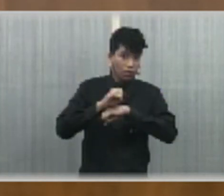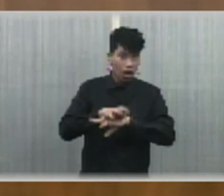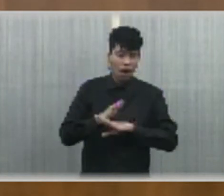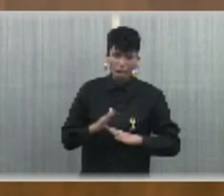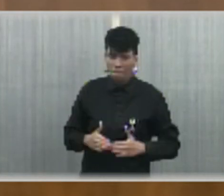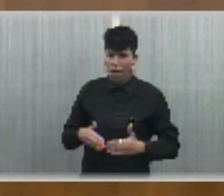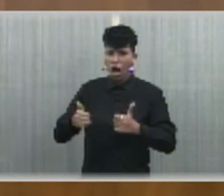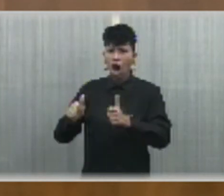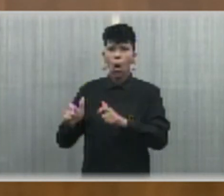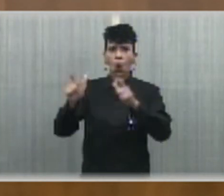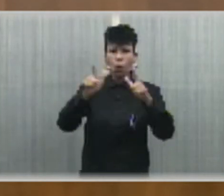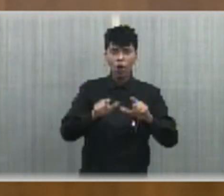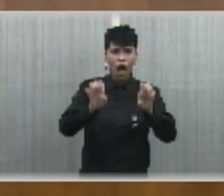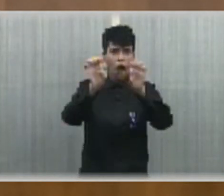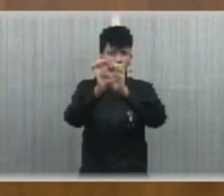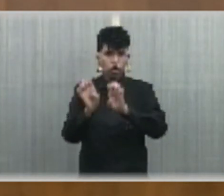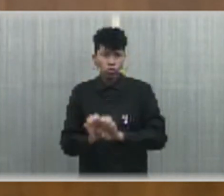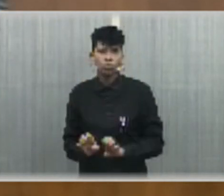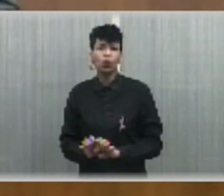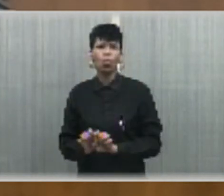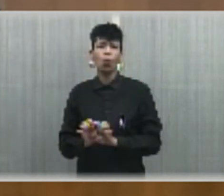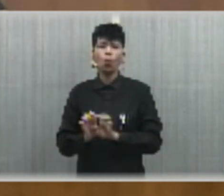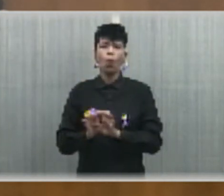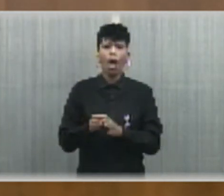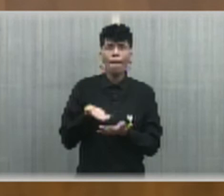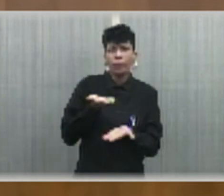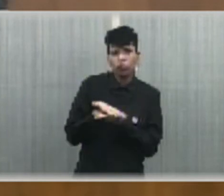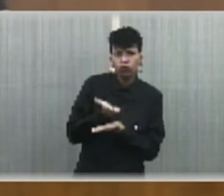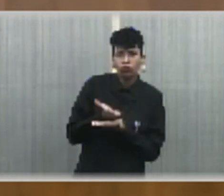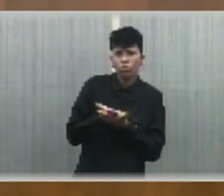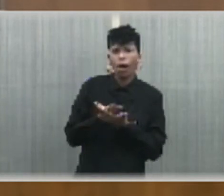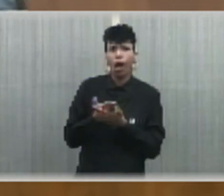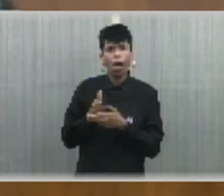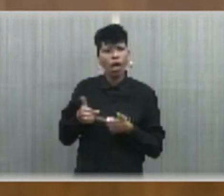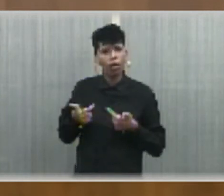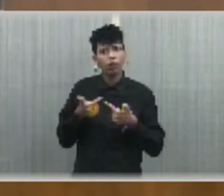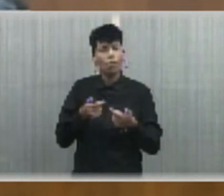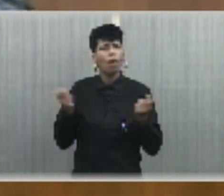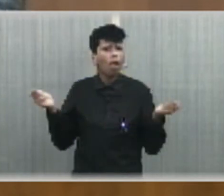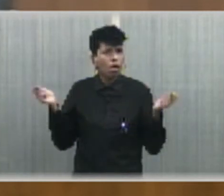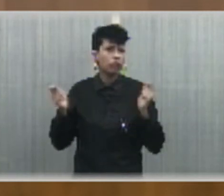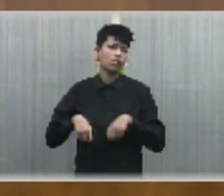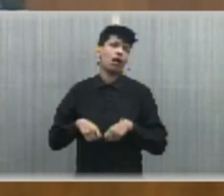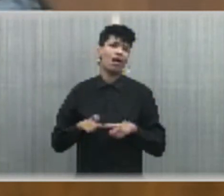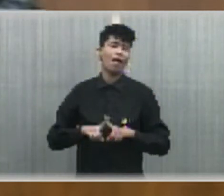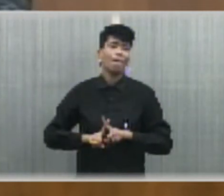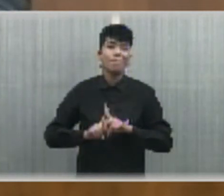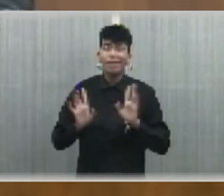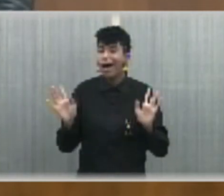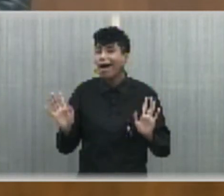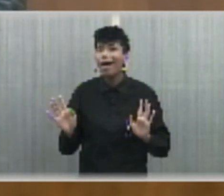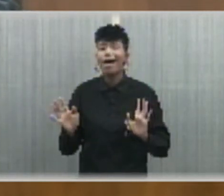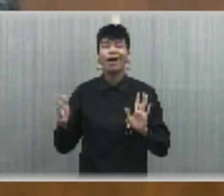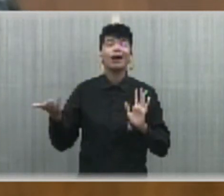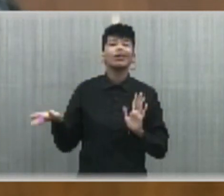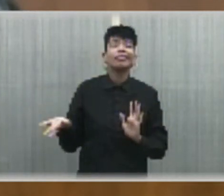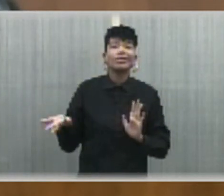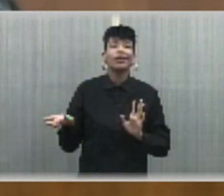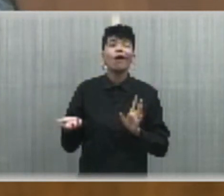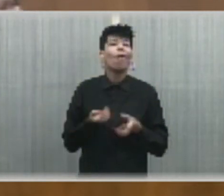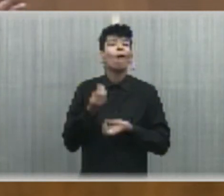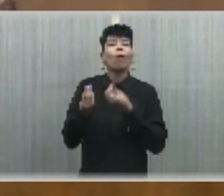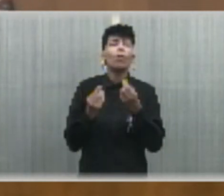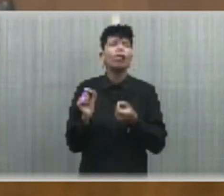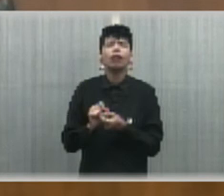de trabalho desses profissionais, dos alunos, mas não. Esqueça.